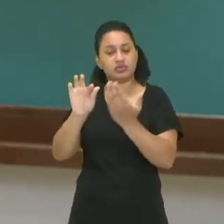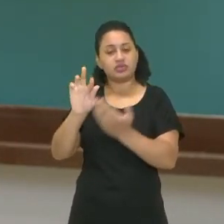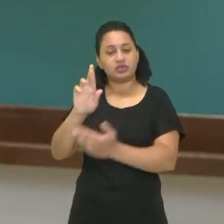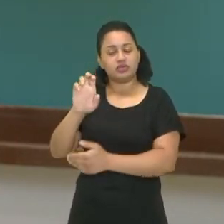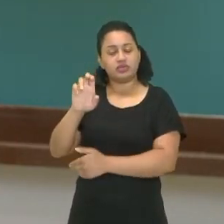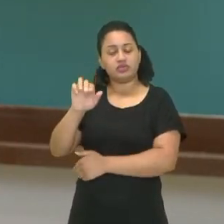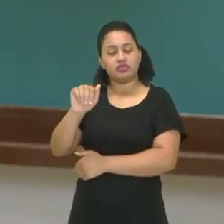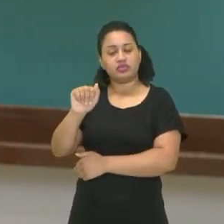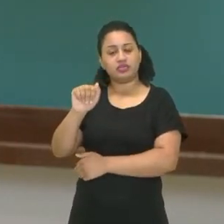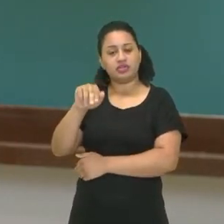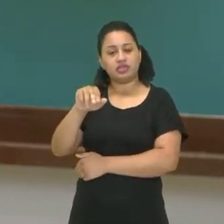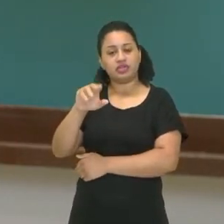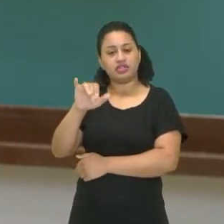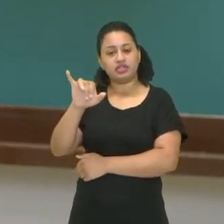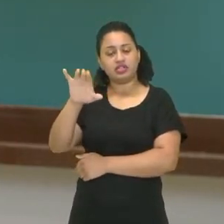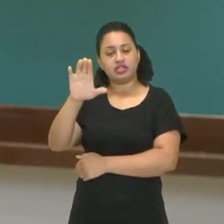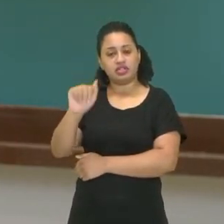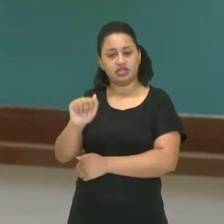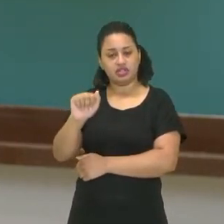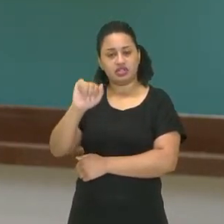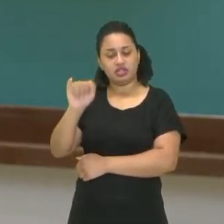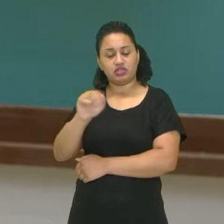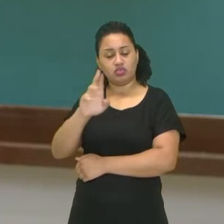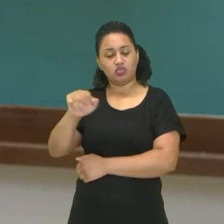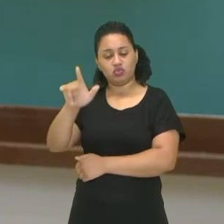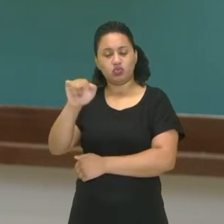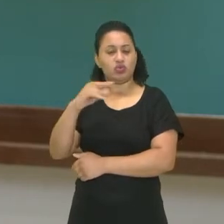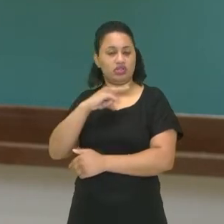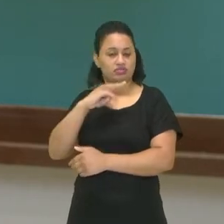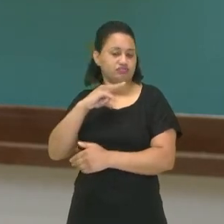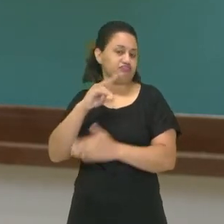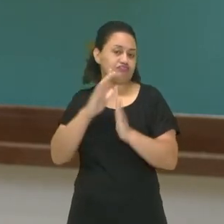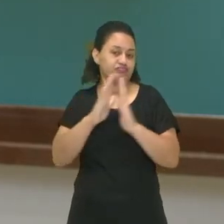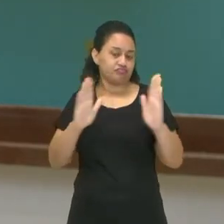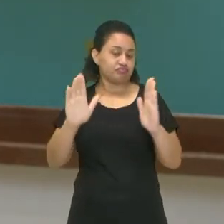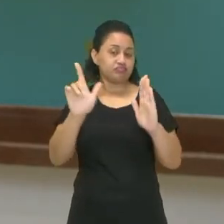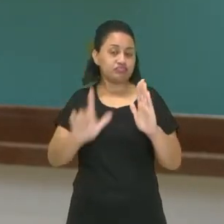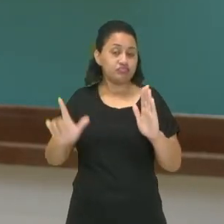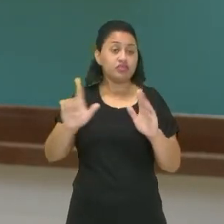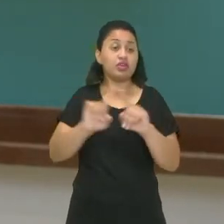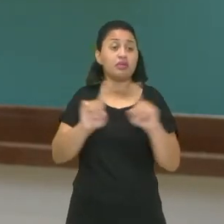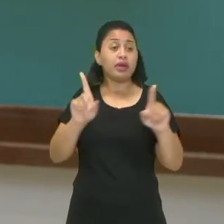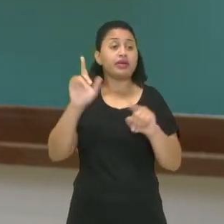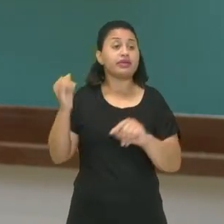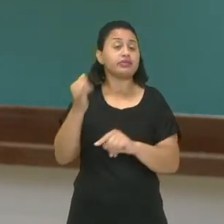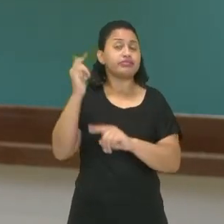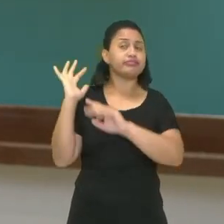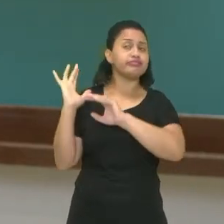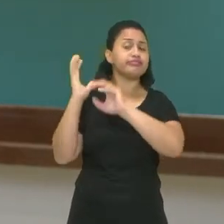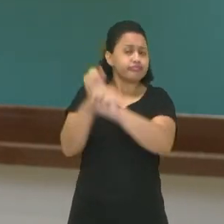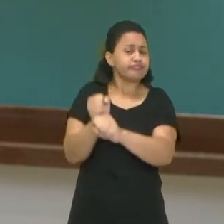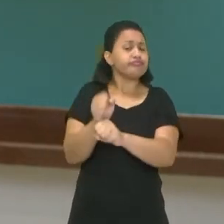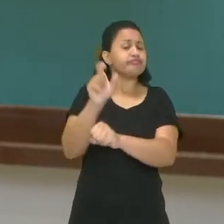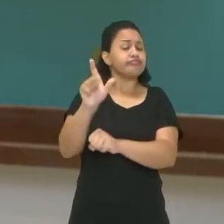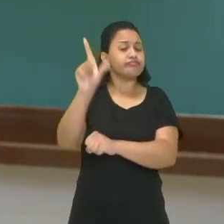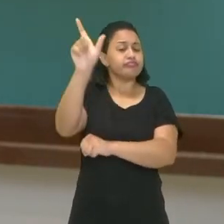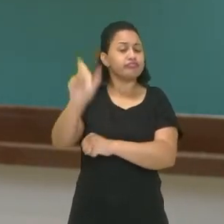escola literária parnasiana, simbolista, né? E é importante a gente fazer esse resgate